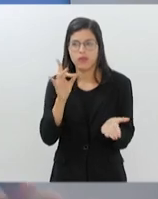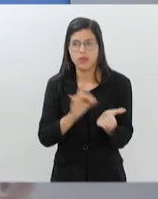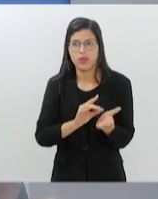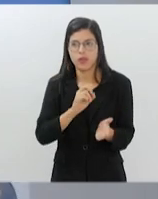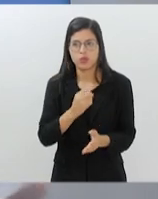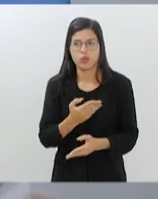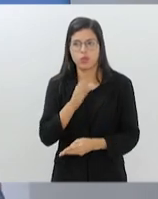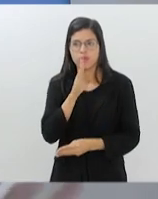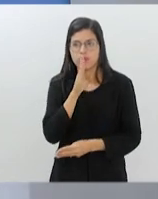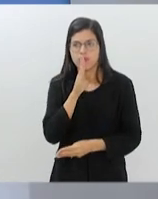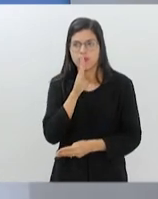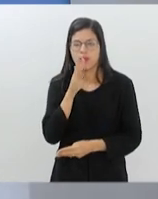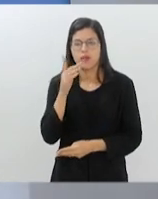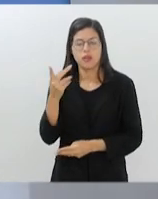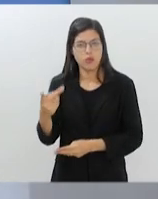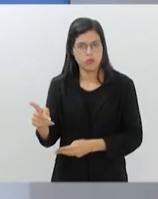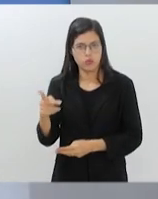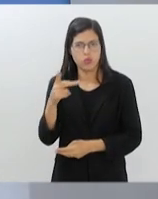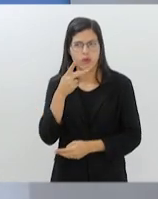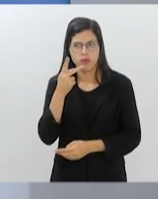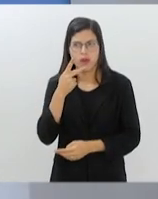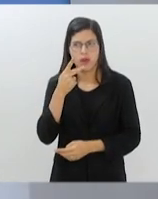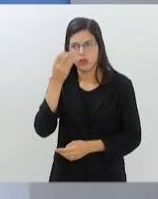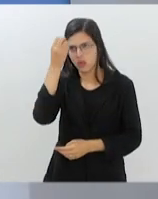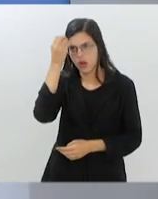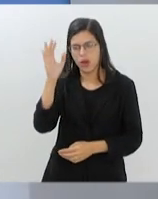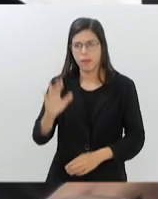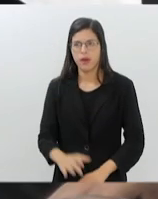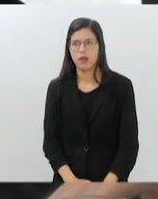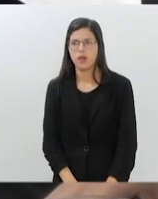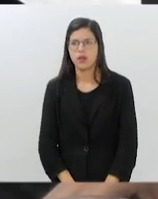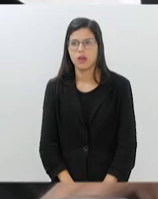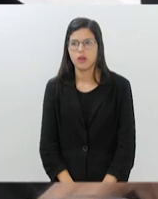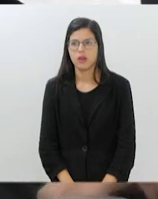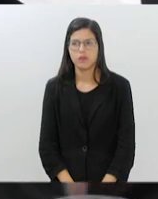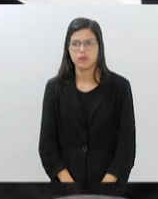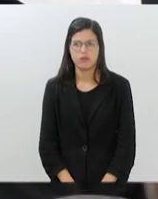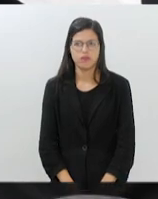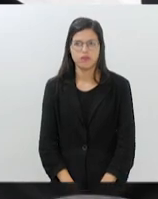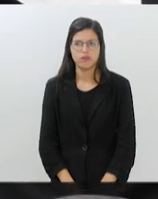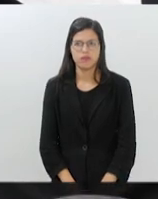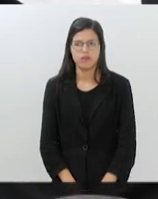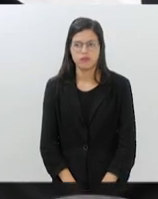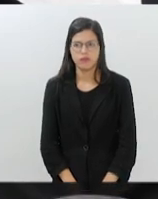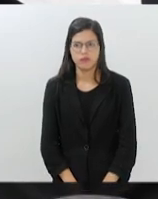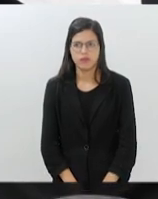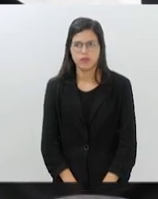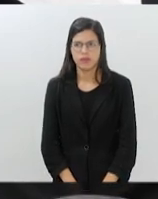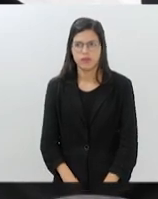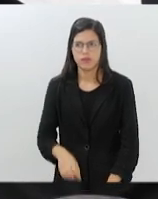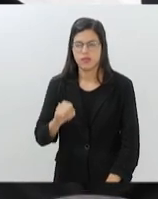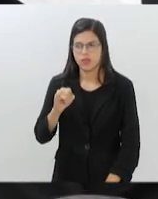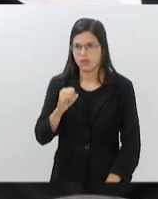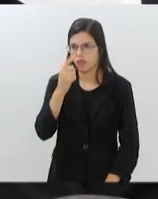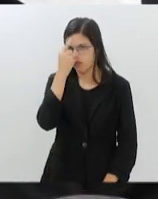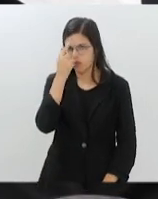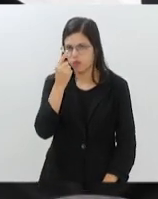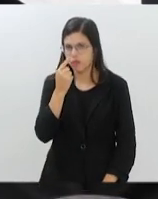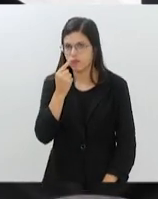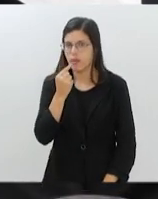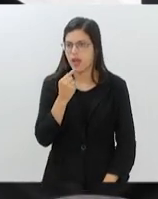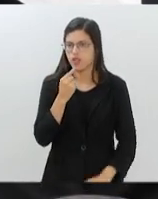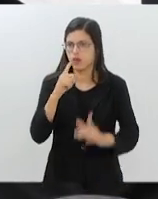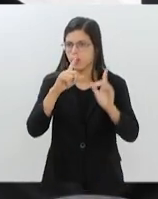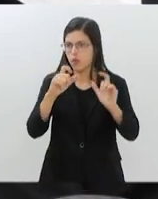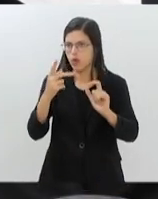então a sua que não se recorda né se a gente apresentar fotografias da senhora ao lado de outros secretários a senhora refresca a